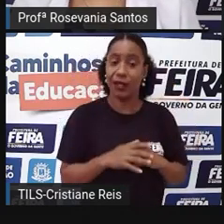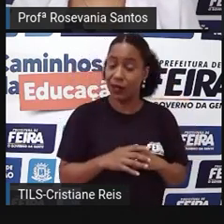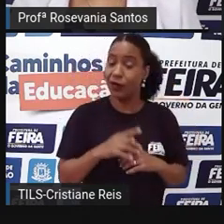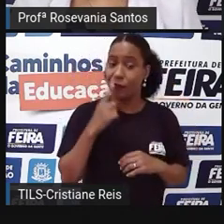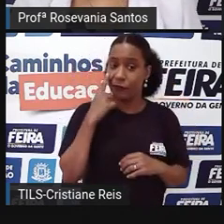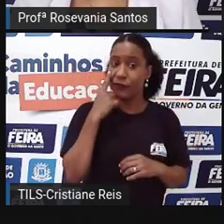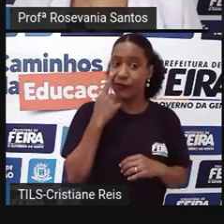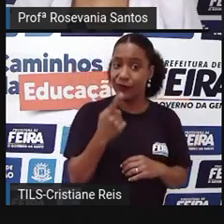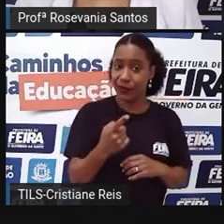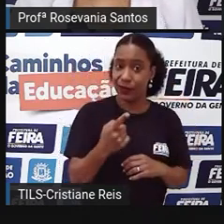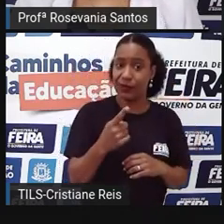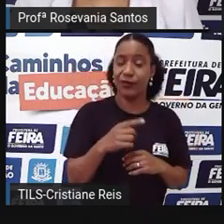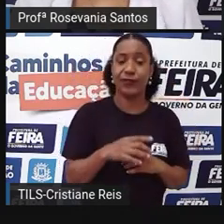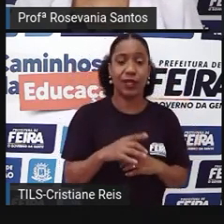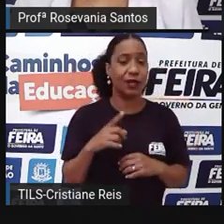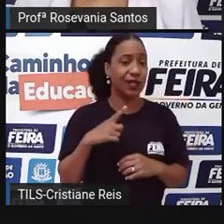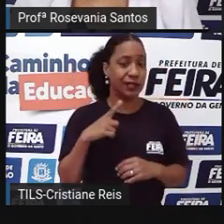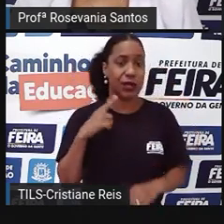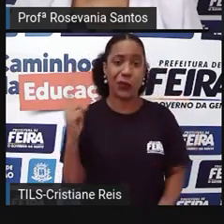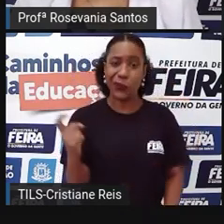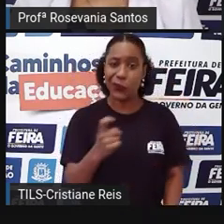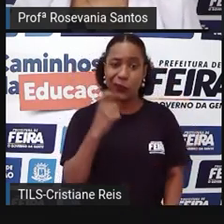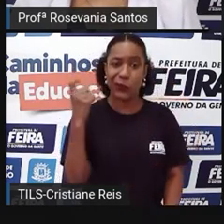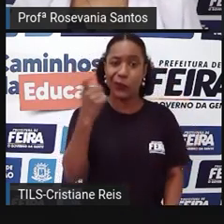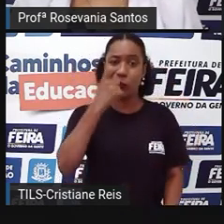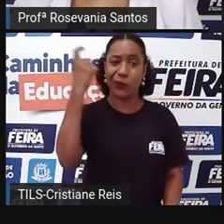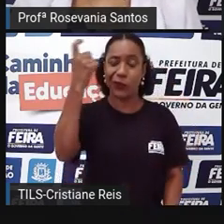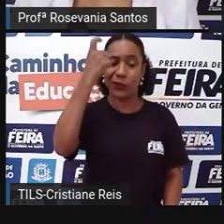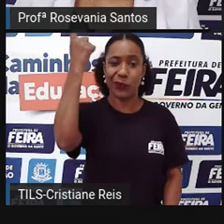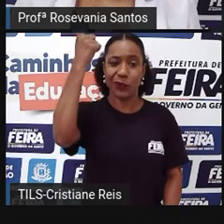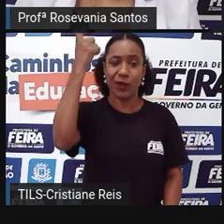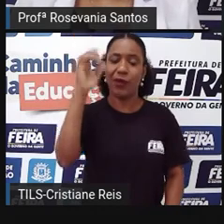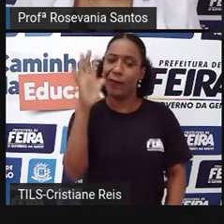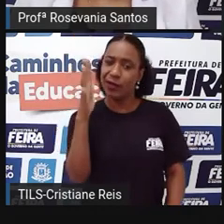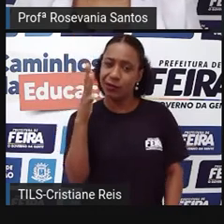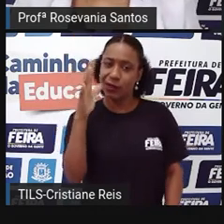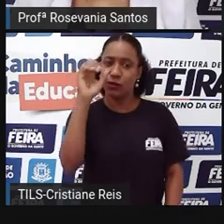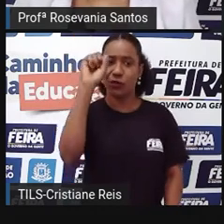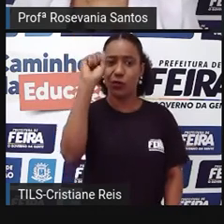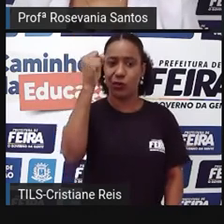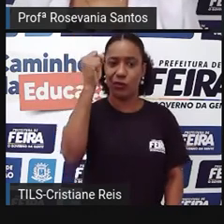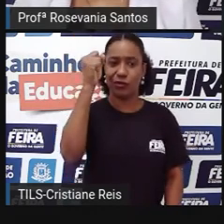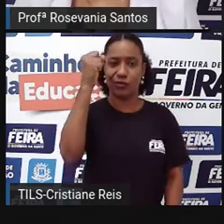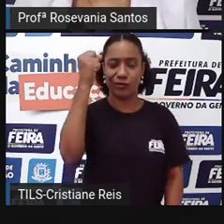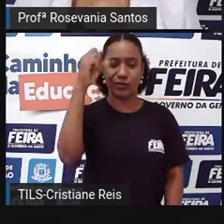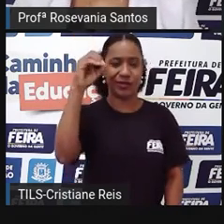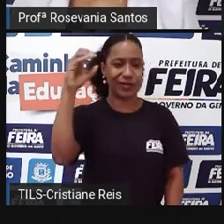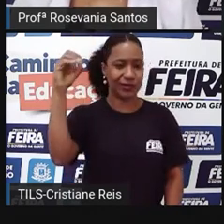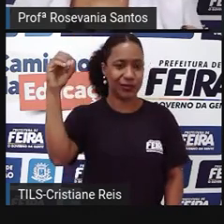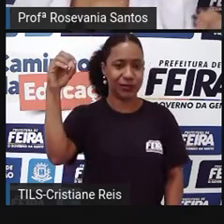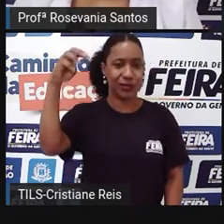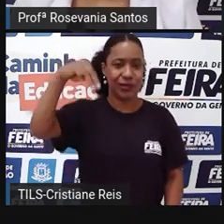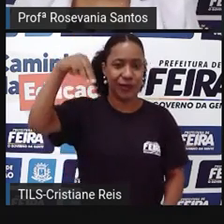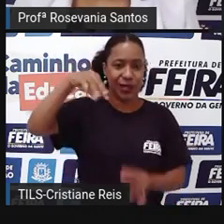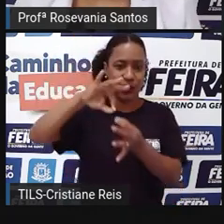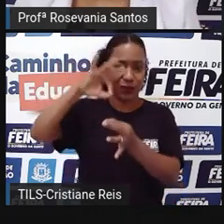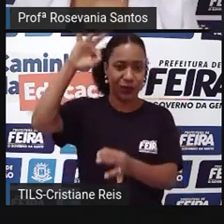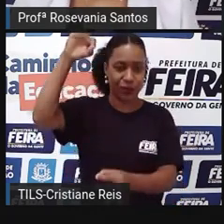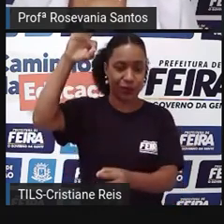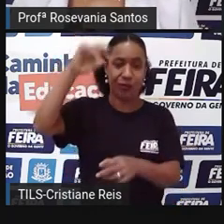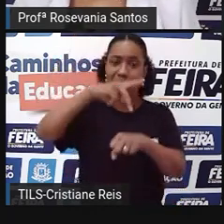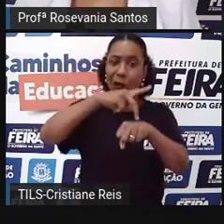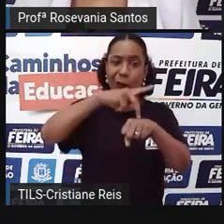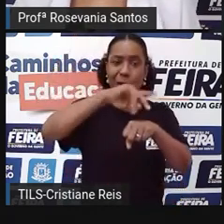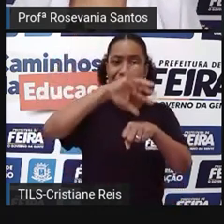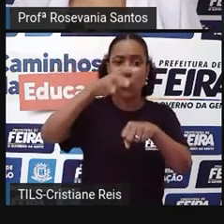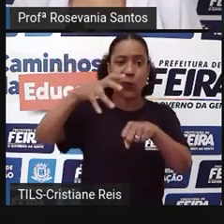né? Poucas ultrapassam os 800 metros, então nós não temos montanha, né? Essa é uma característica do Brasil como um todo, nós